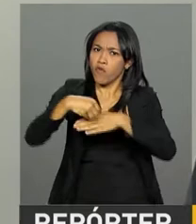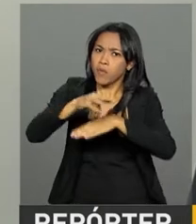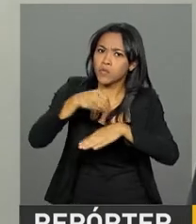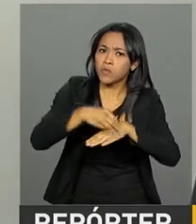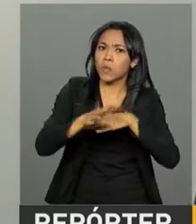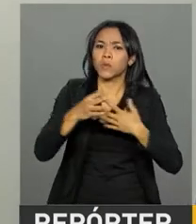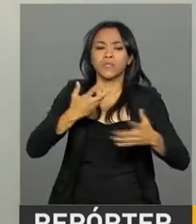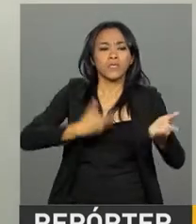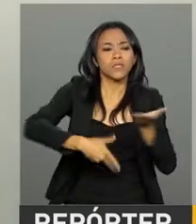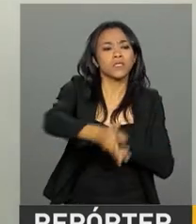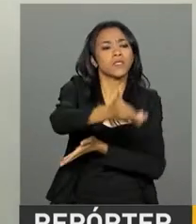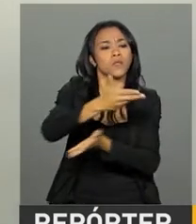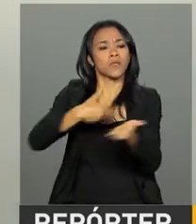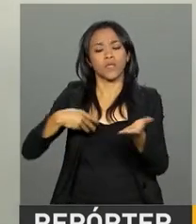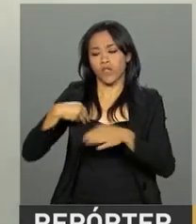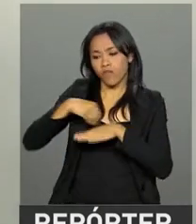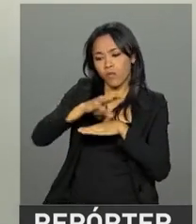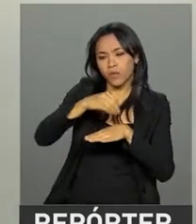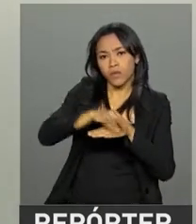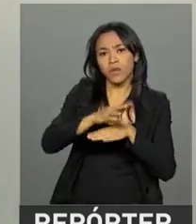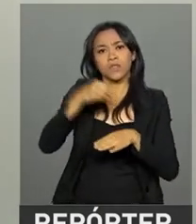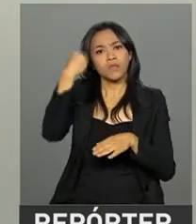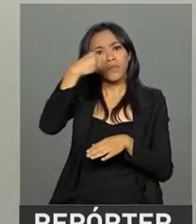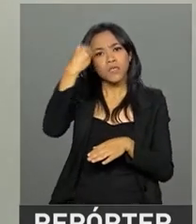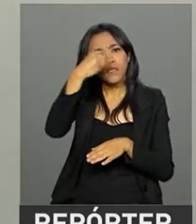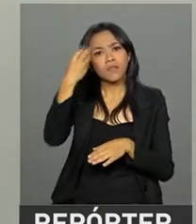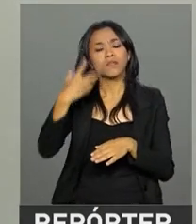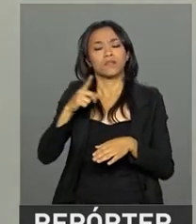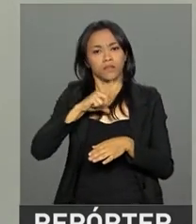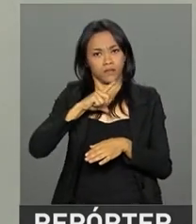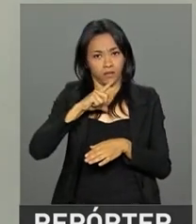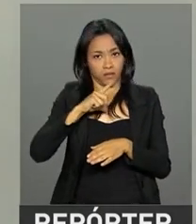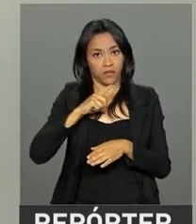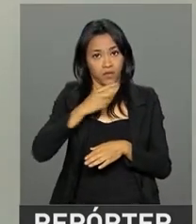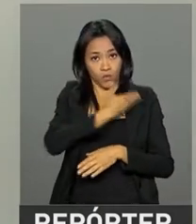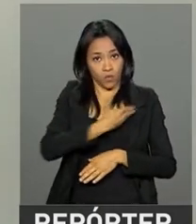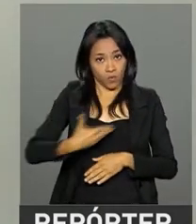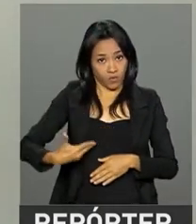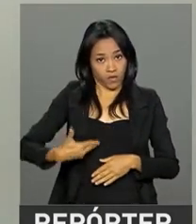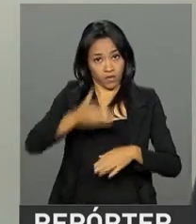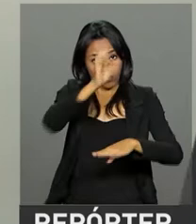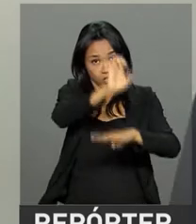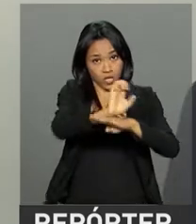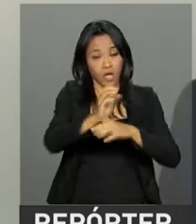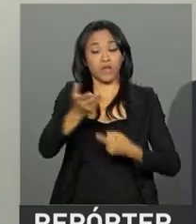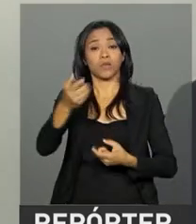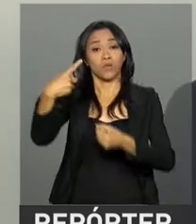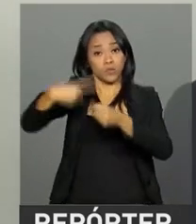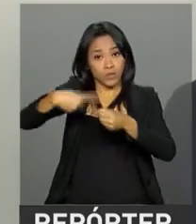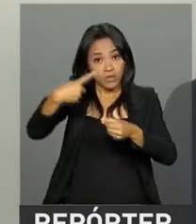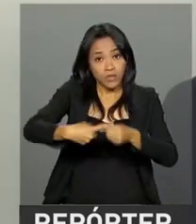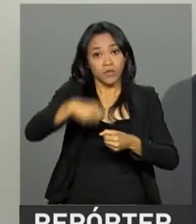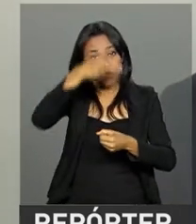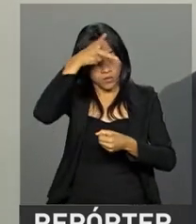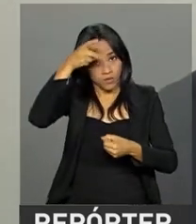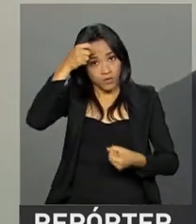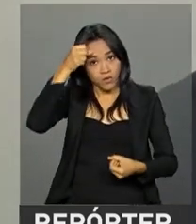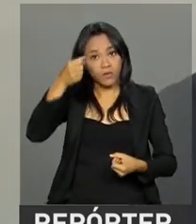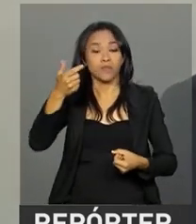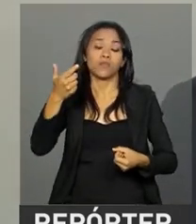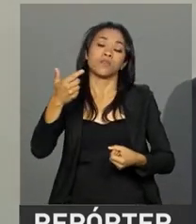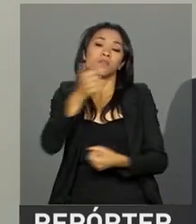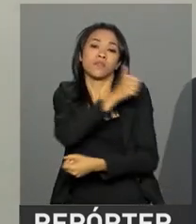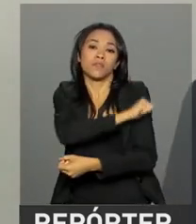compartilhar as informações ea experiência que tem o governo do estado governo do município do rio de janeiro e